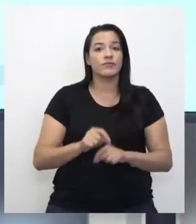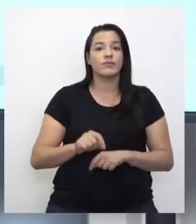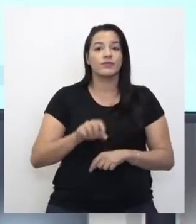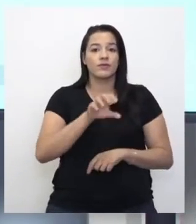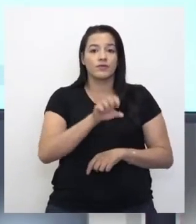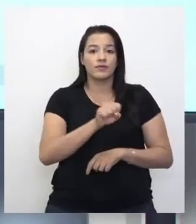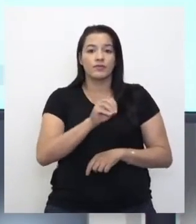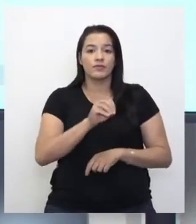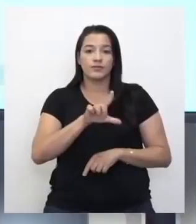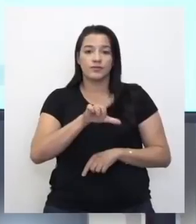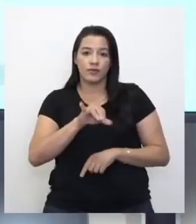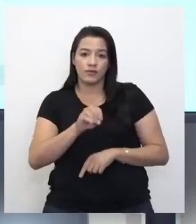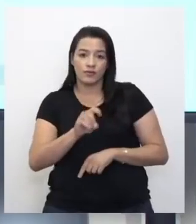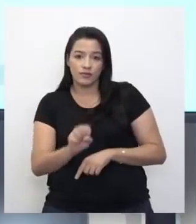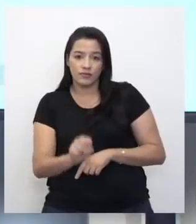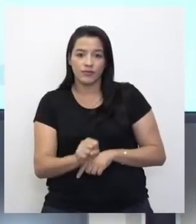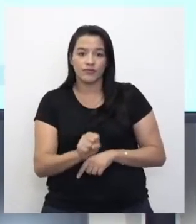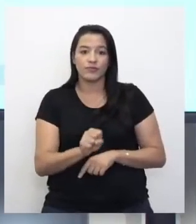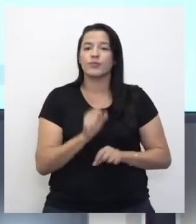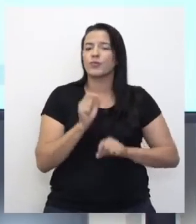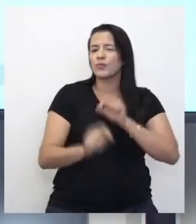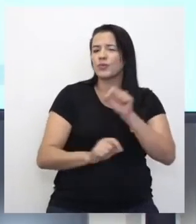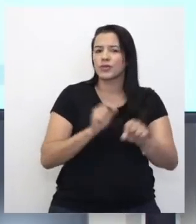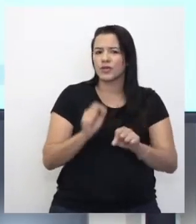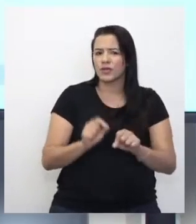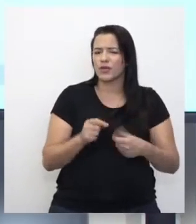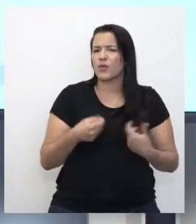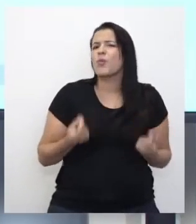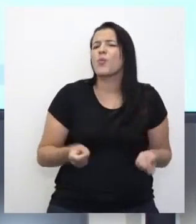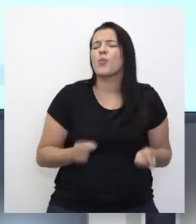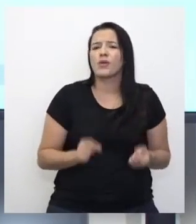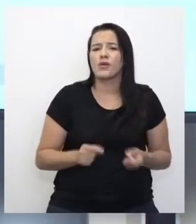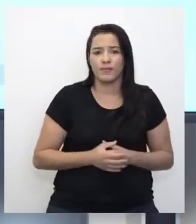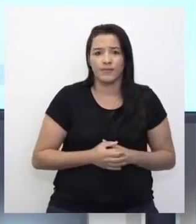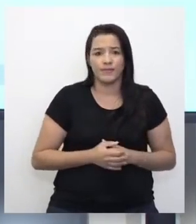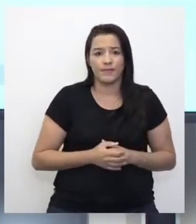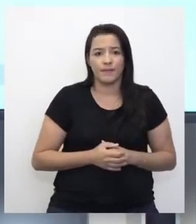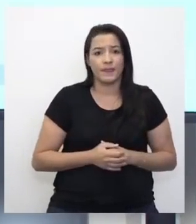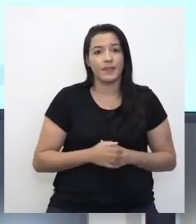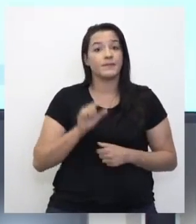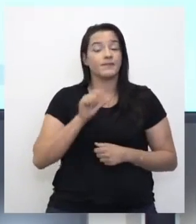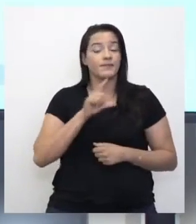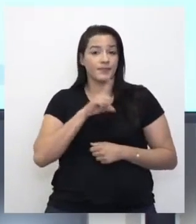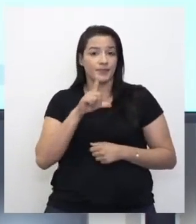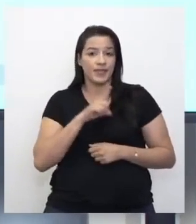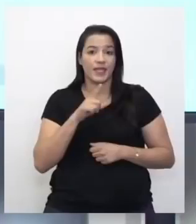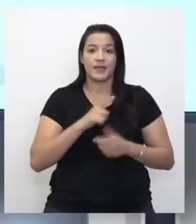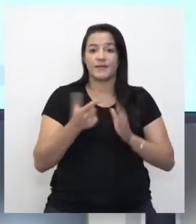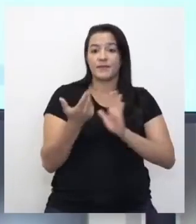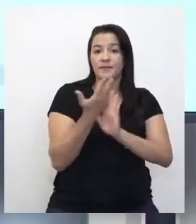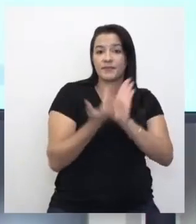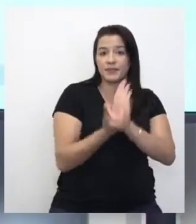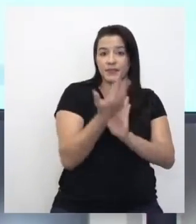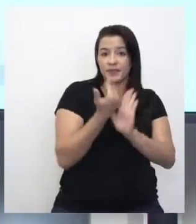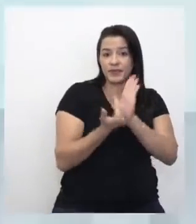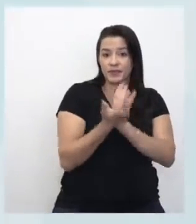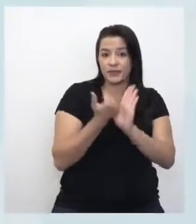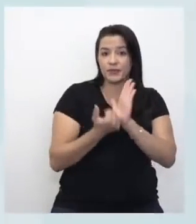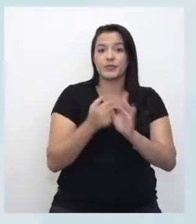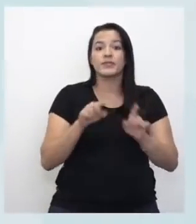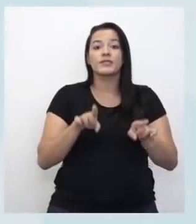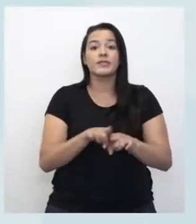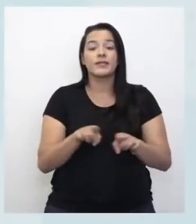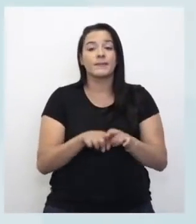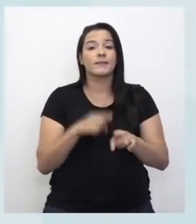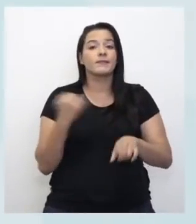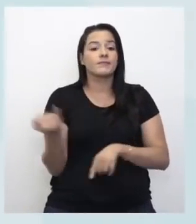geométricos. Mas o que são sólidos geométricos? São figuras tridimensionais, portanto,